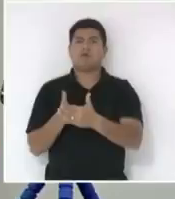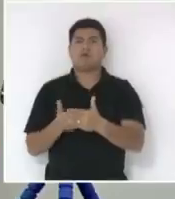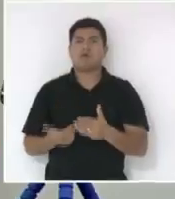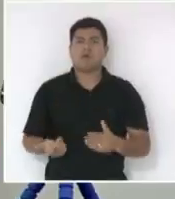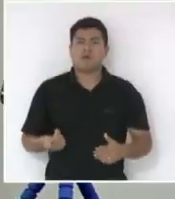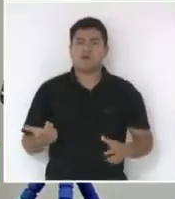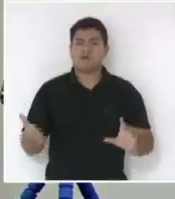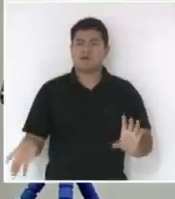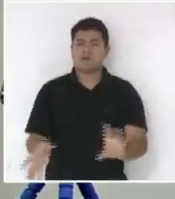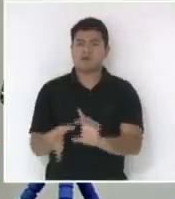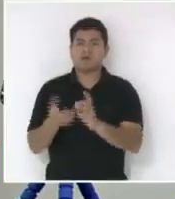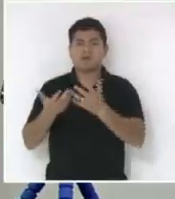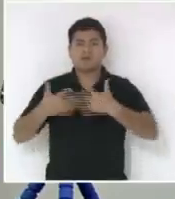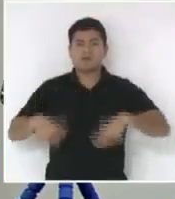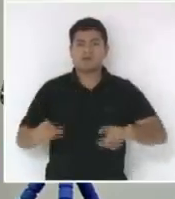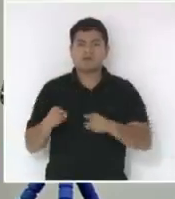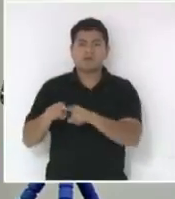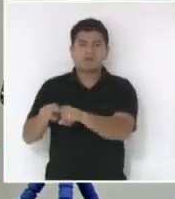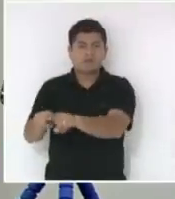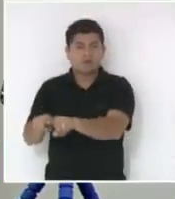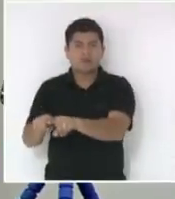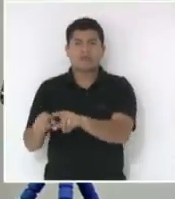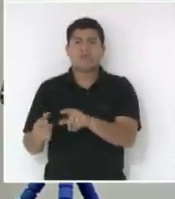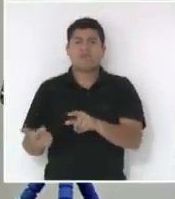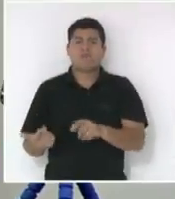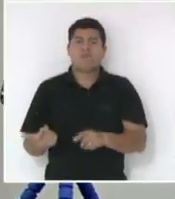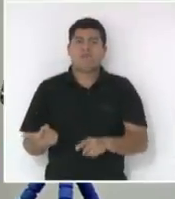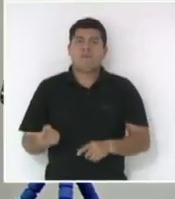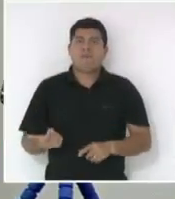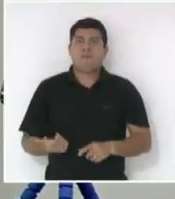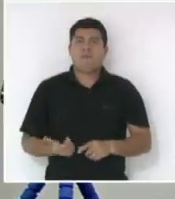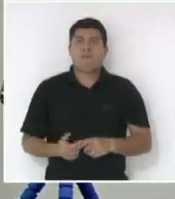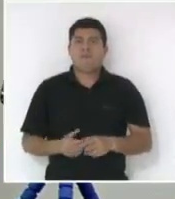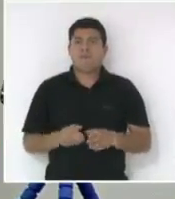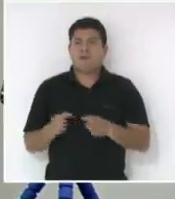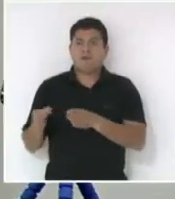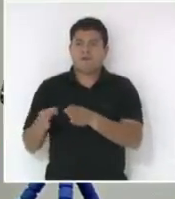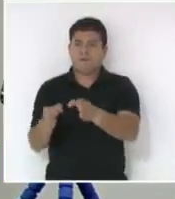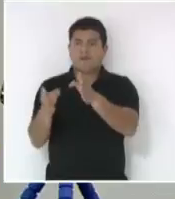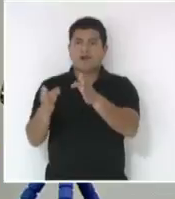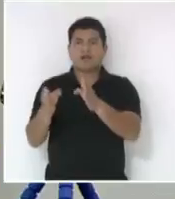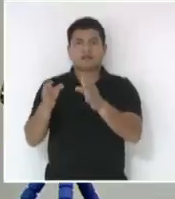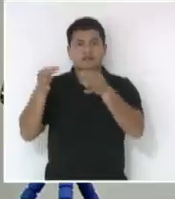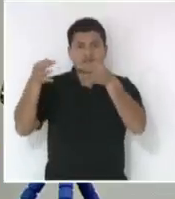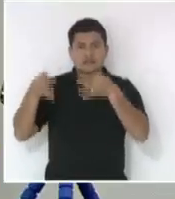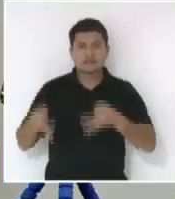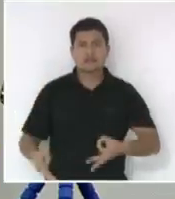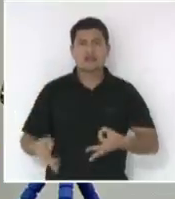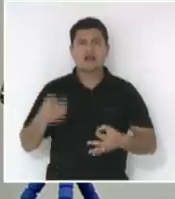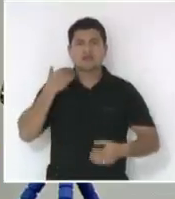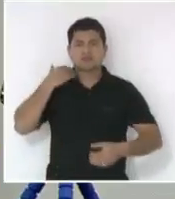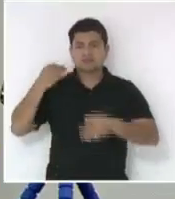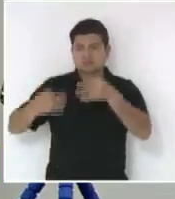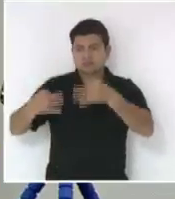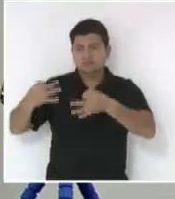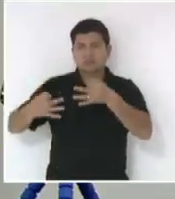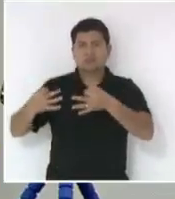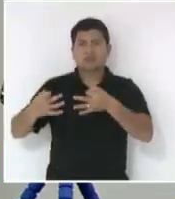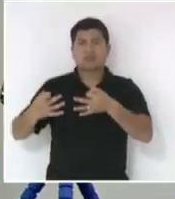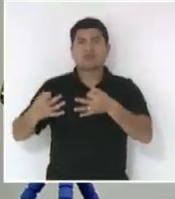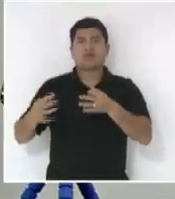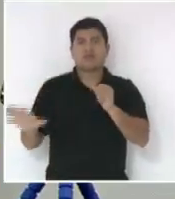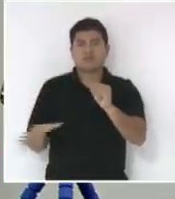que pudessem lastrear uma vertente segura, jurídica, para garantir